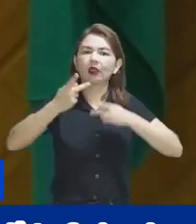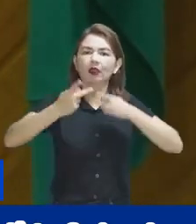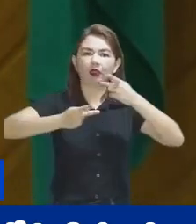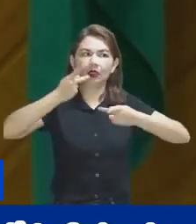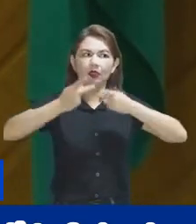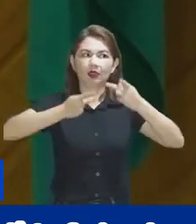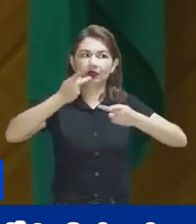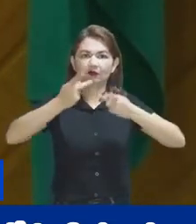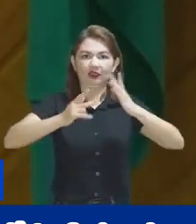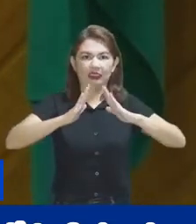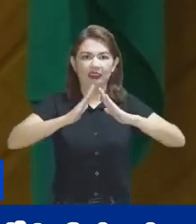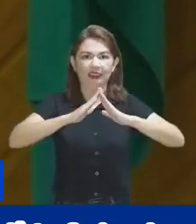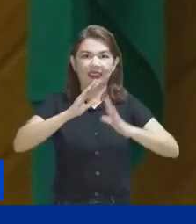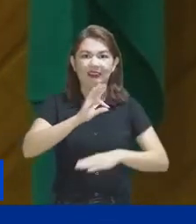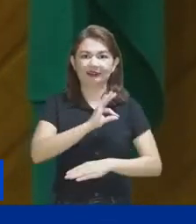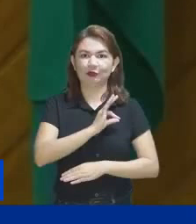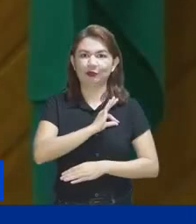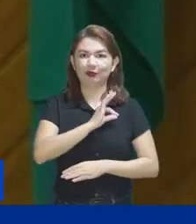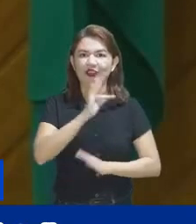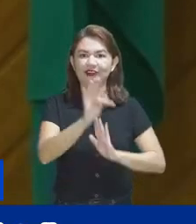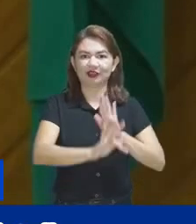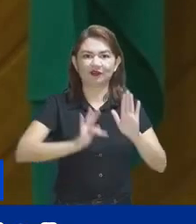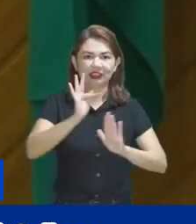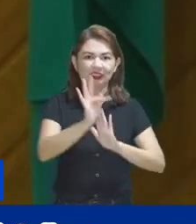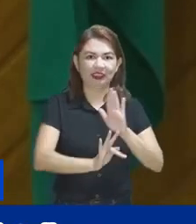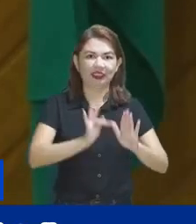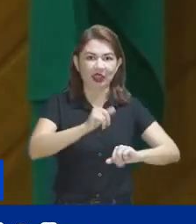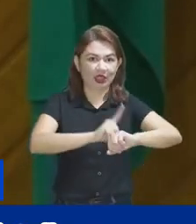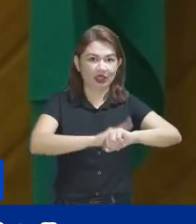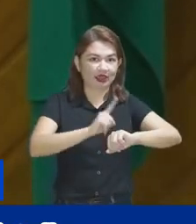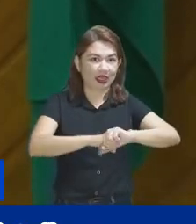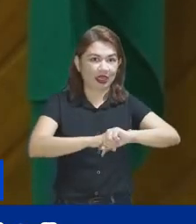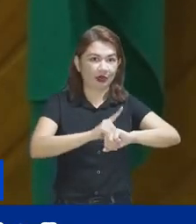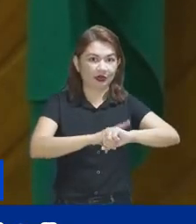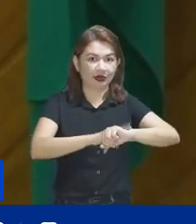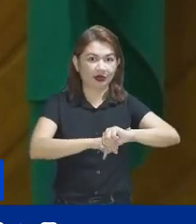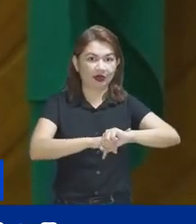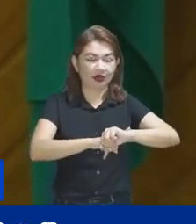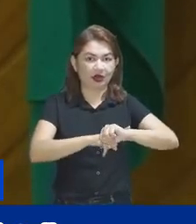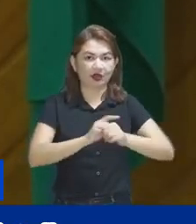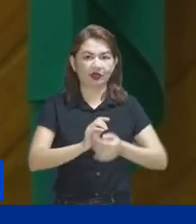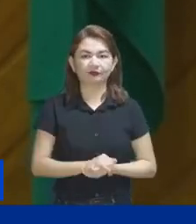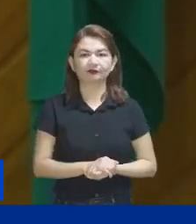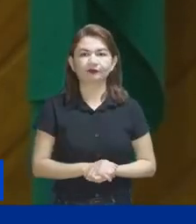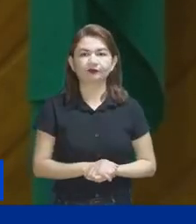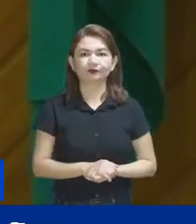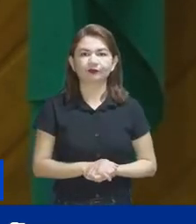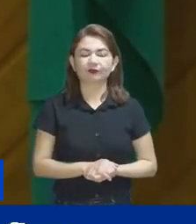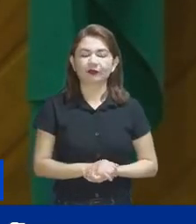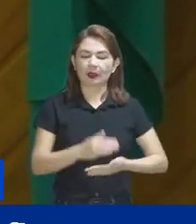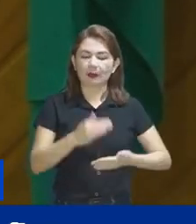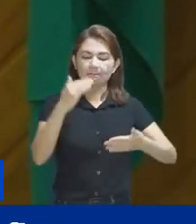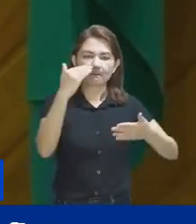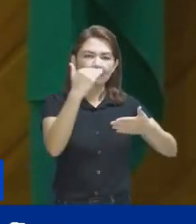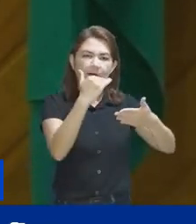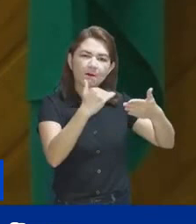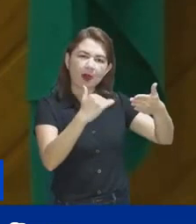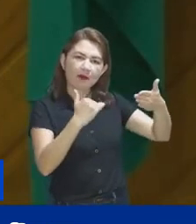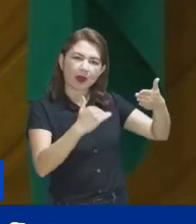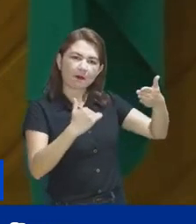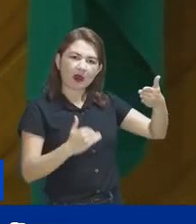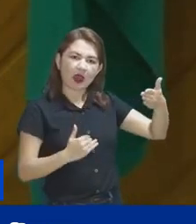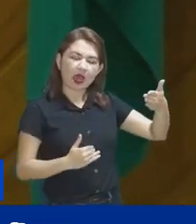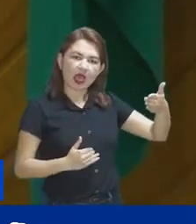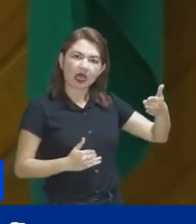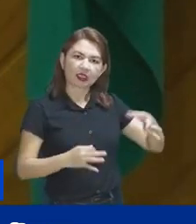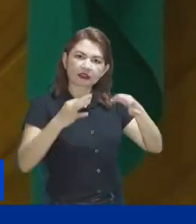prestados na sede da Polícia Federal, na ocasião do flagrante, são coerentes em todos os detalhes, tais como quem determinou o transporte,